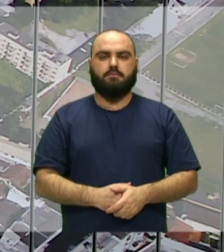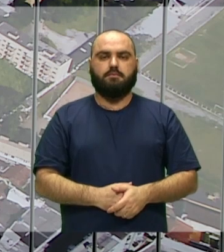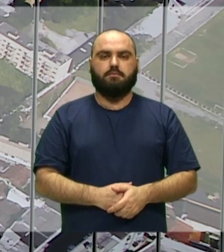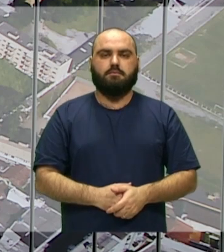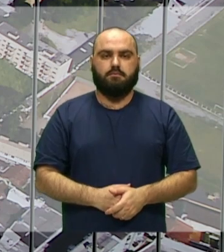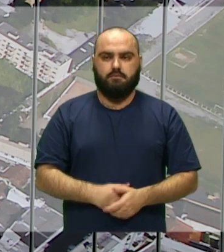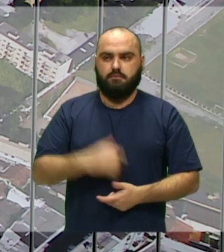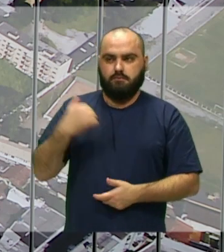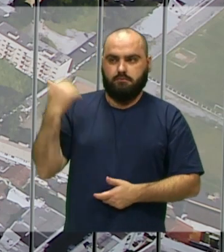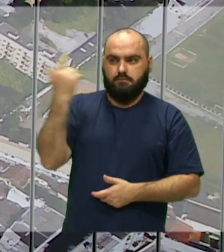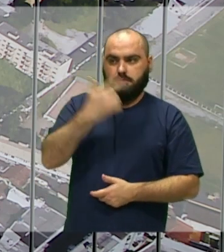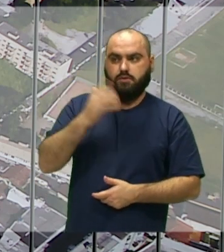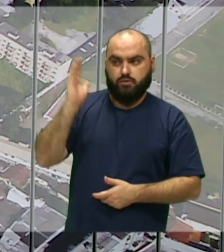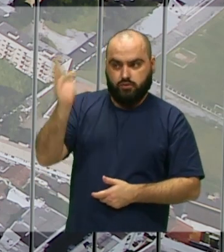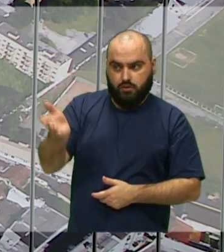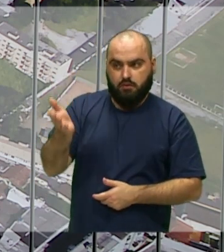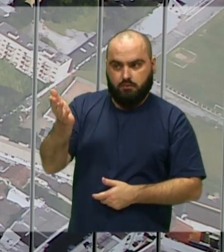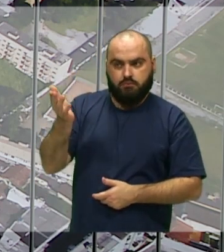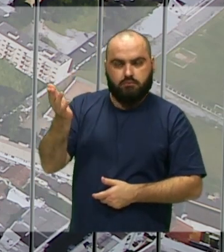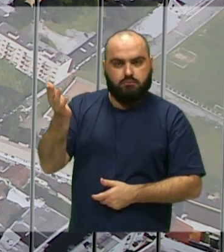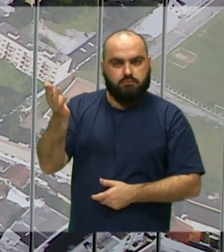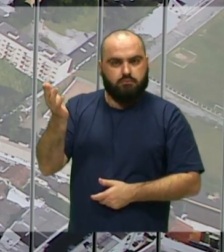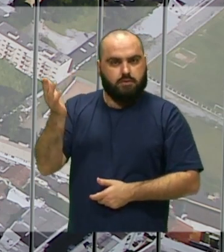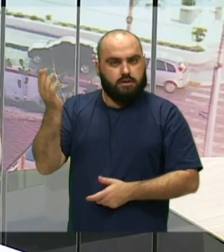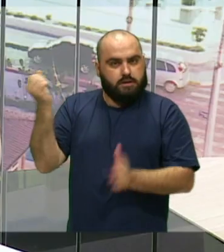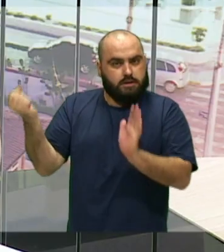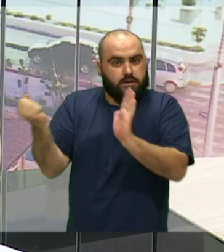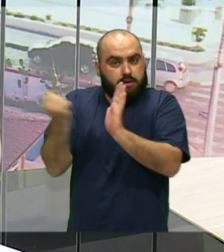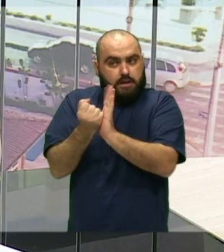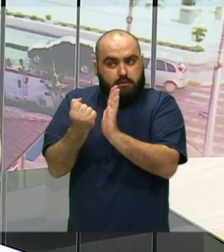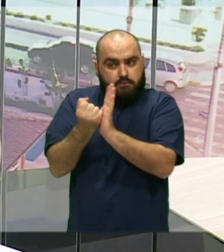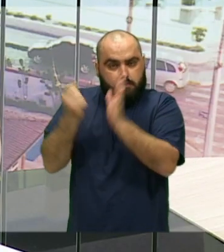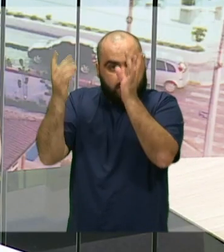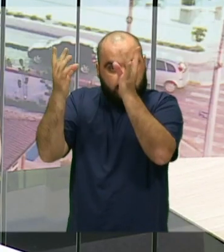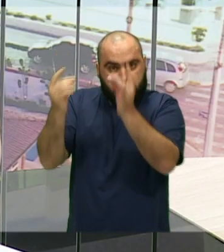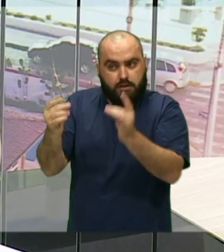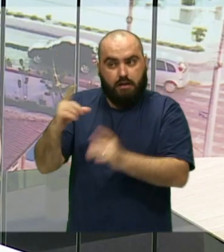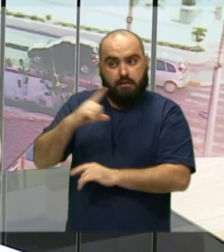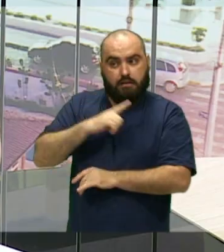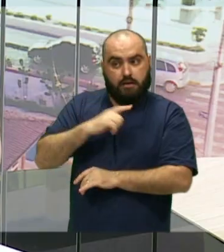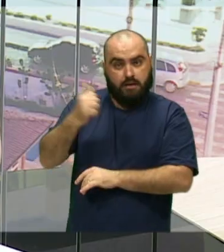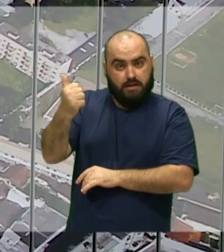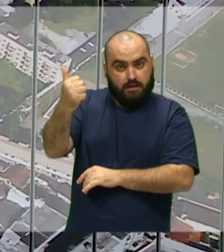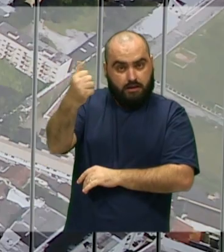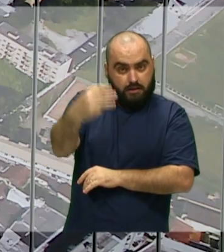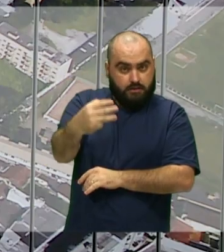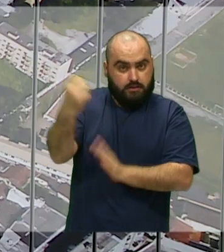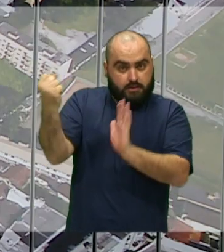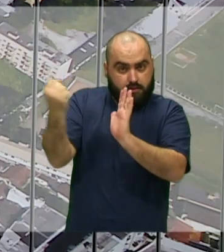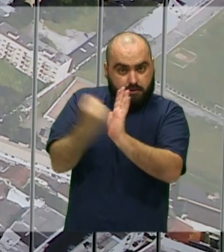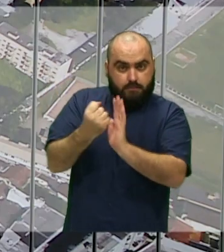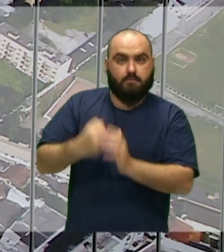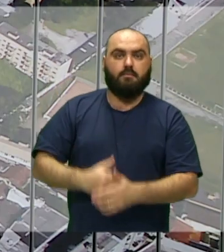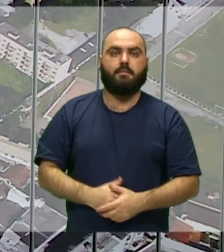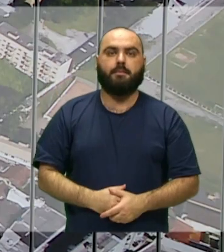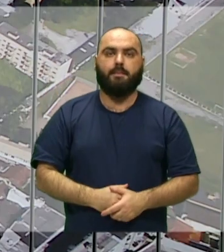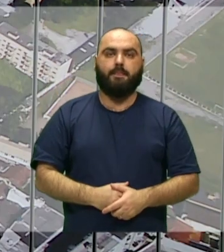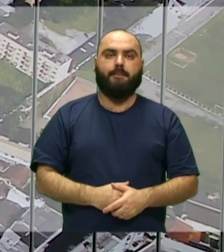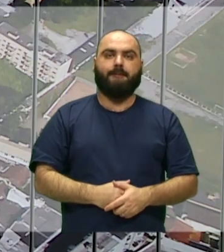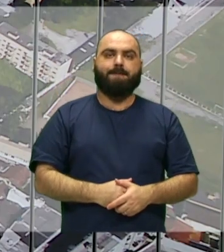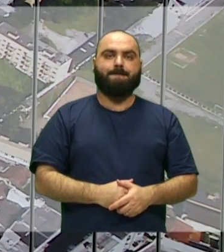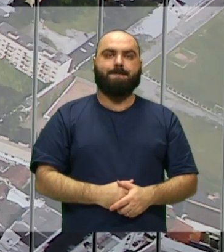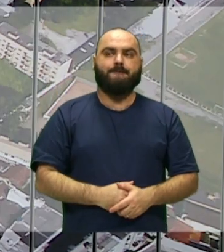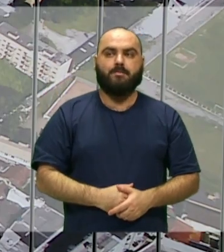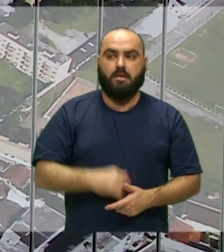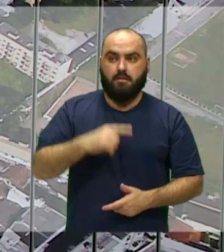desse selo destaque foram 13 selos e eu queria só que a gente pudesse pontuar além do